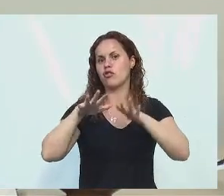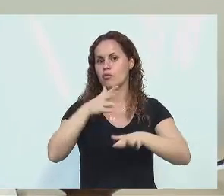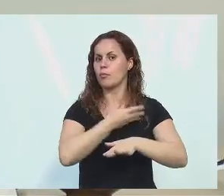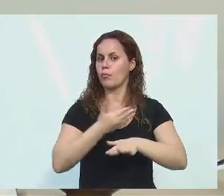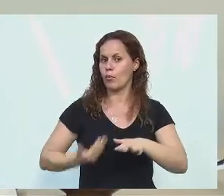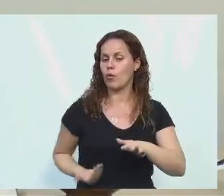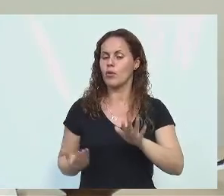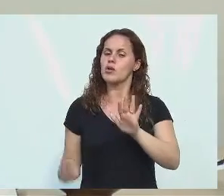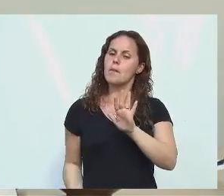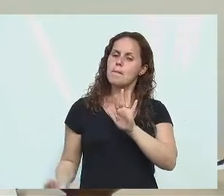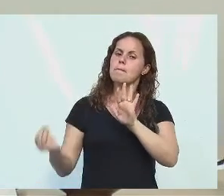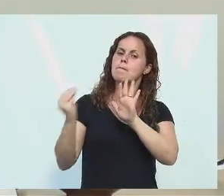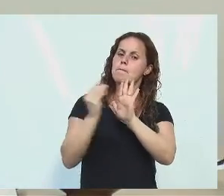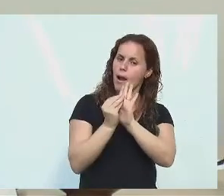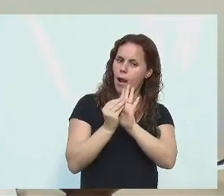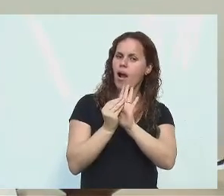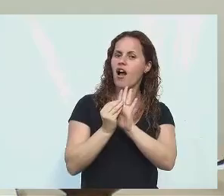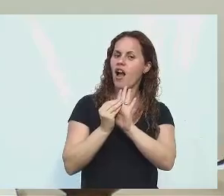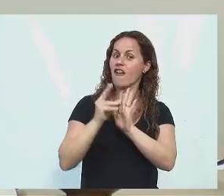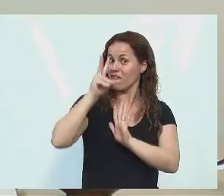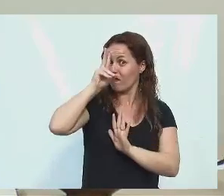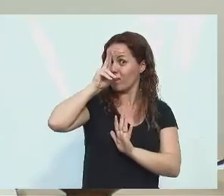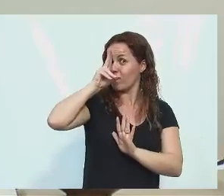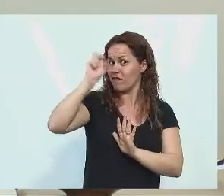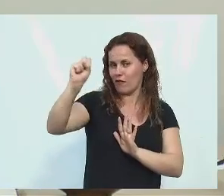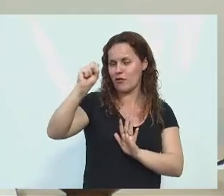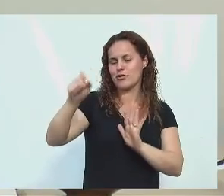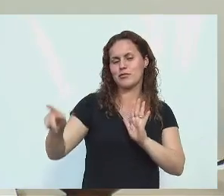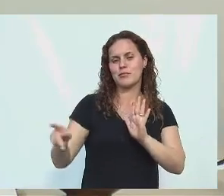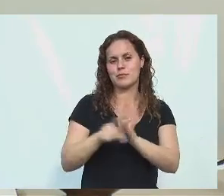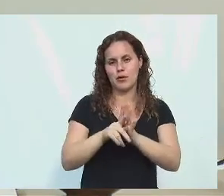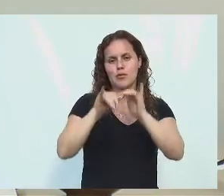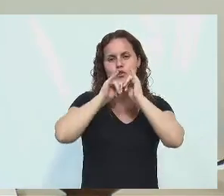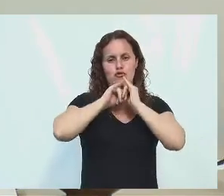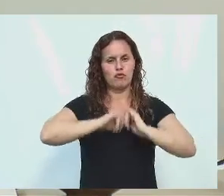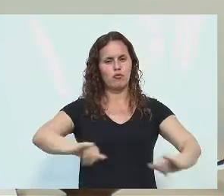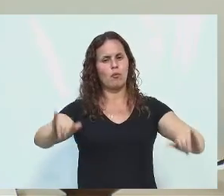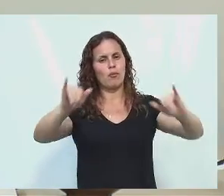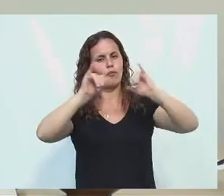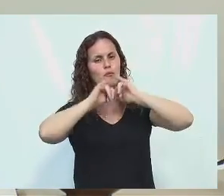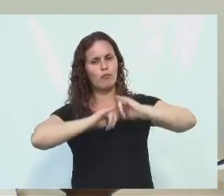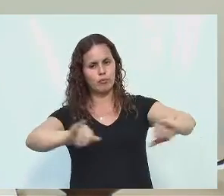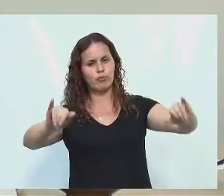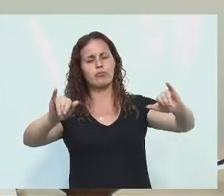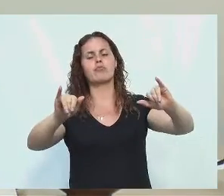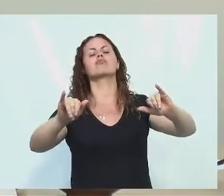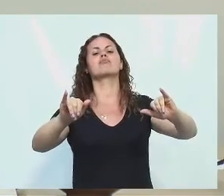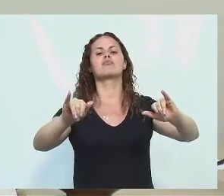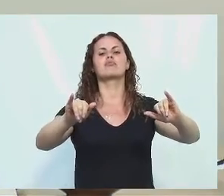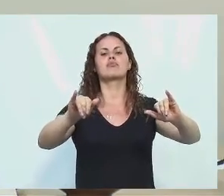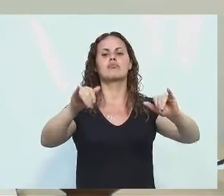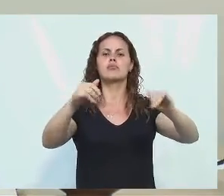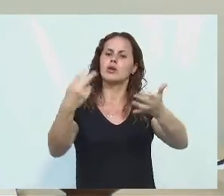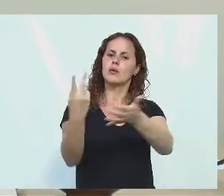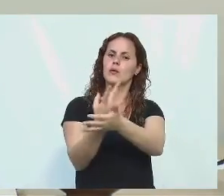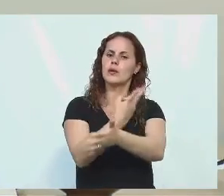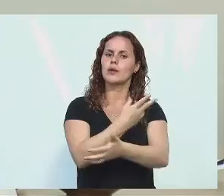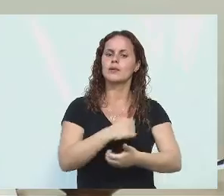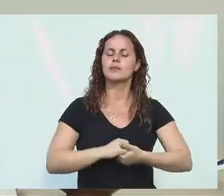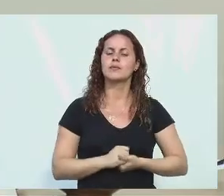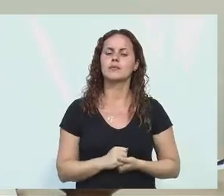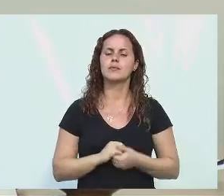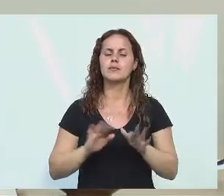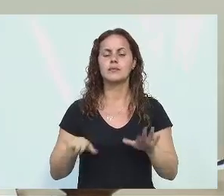vai fortalecer o princípio da ampla divulgação dos fatos. E eu acho